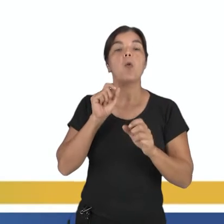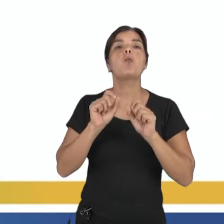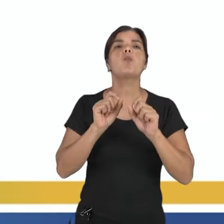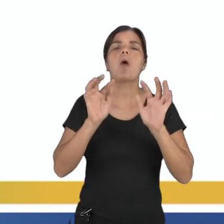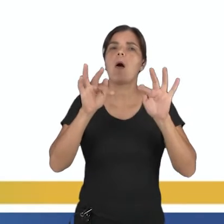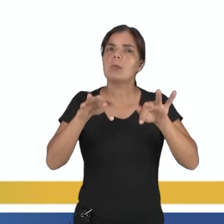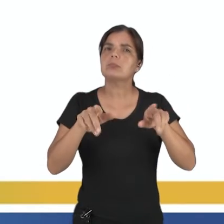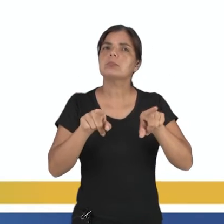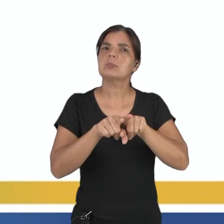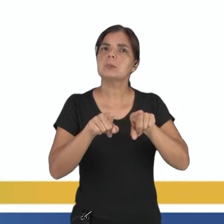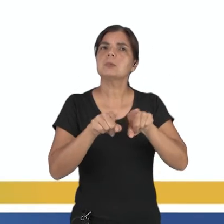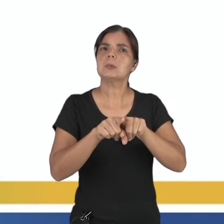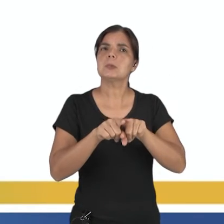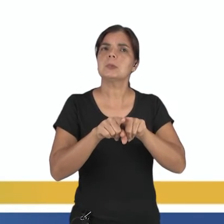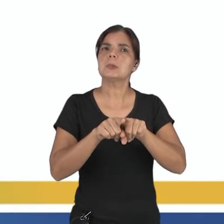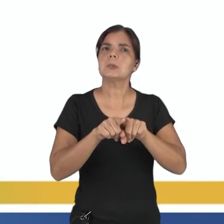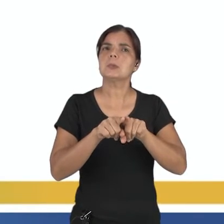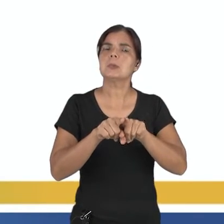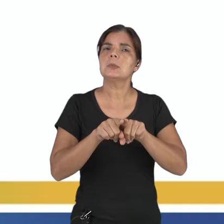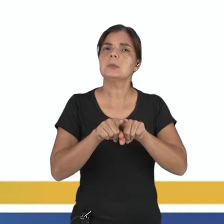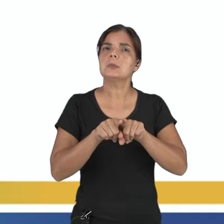é um fim